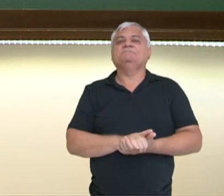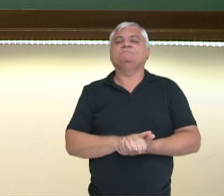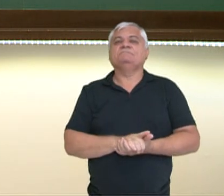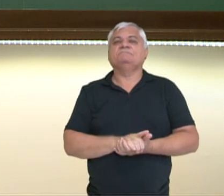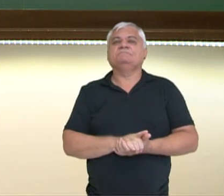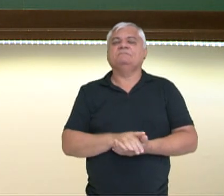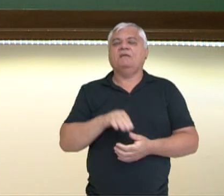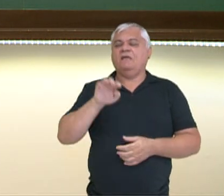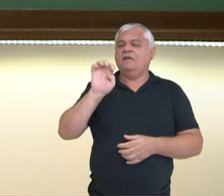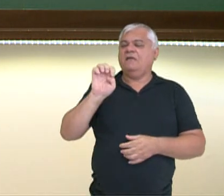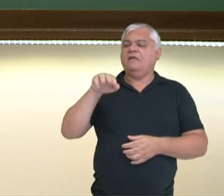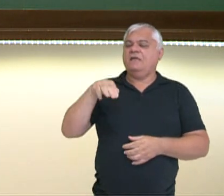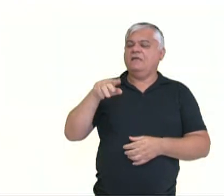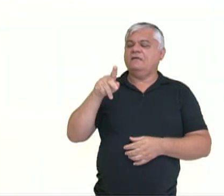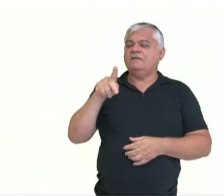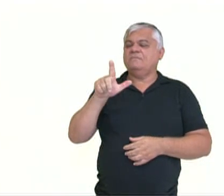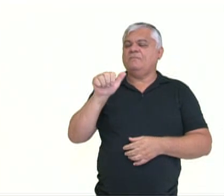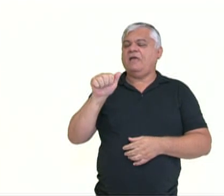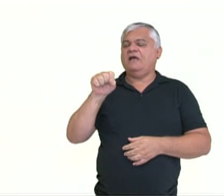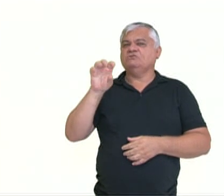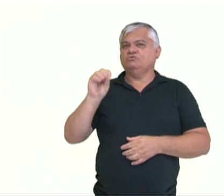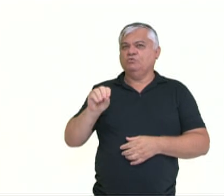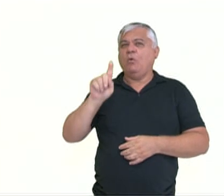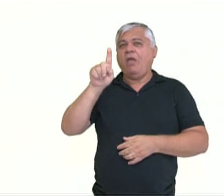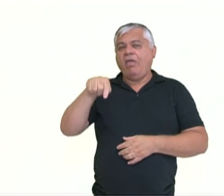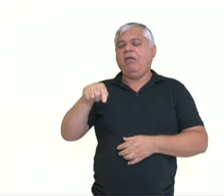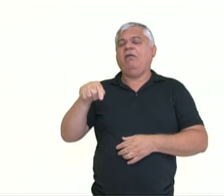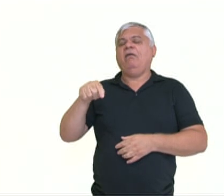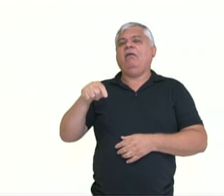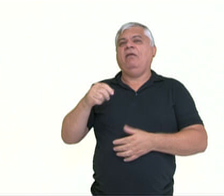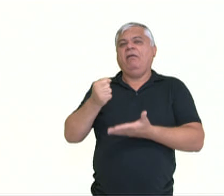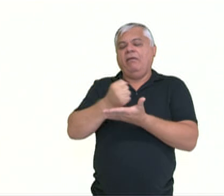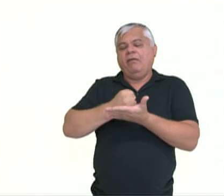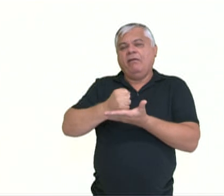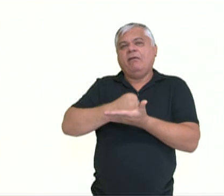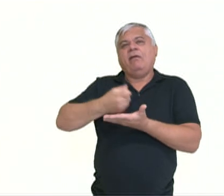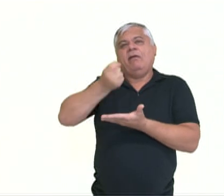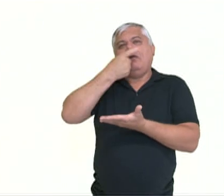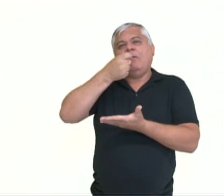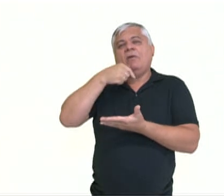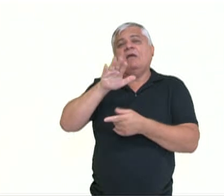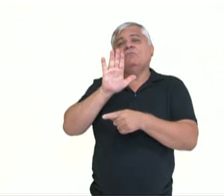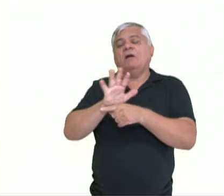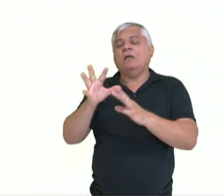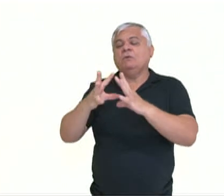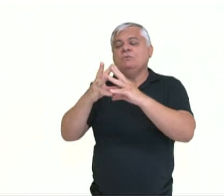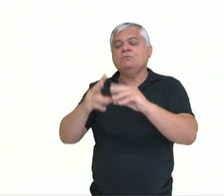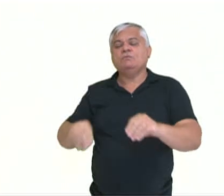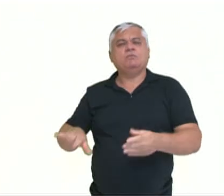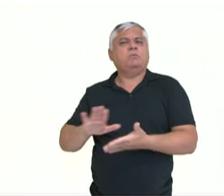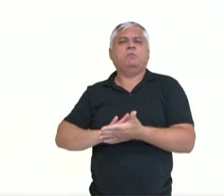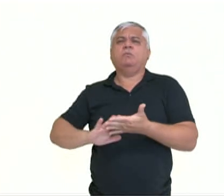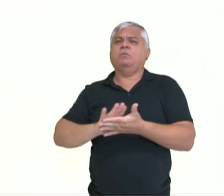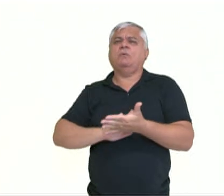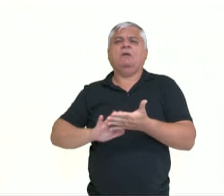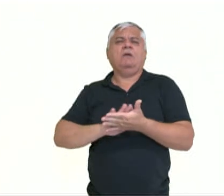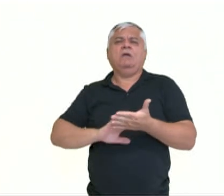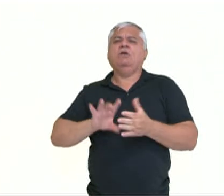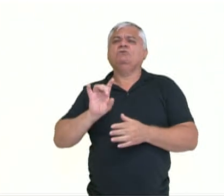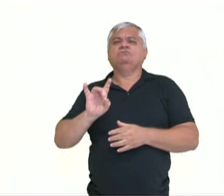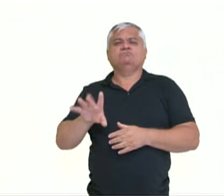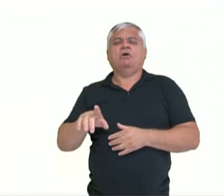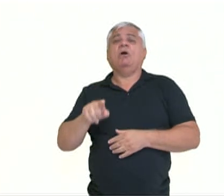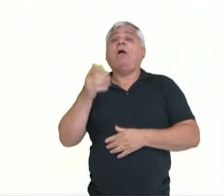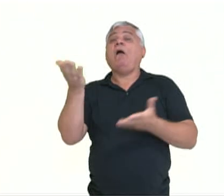O emplasto Brás Cubas era um remédio sem eficácia, comprovada que serviria apenas para a fama de seu criador. Debata com